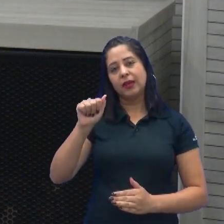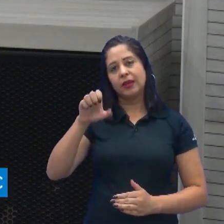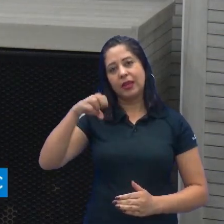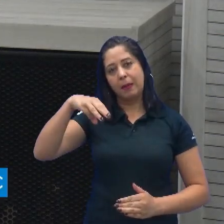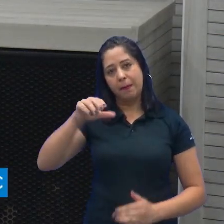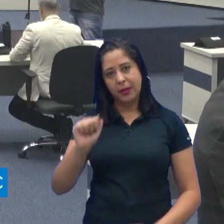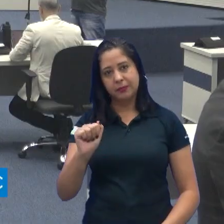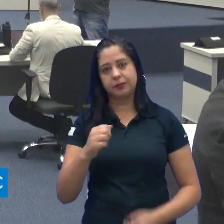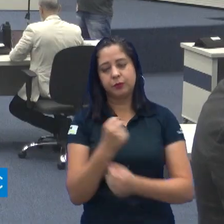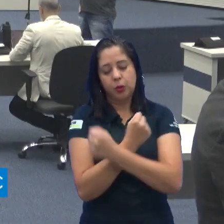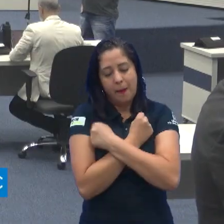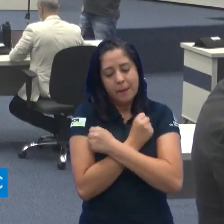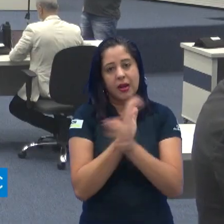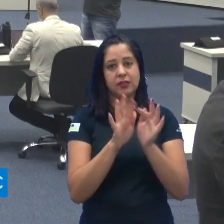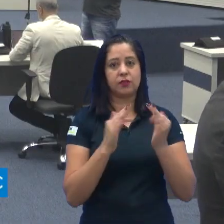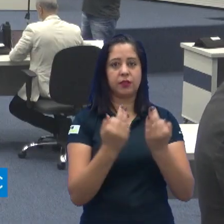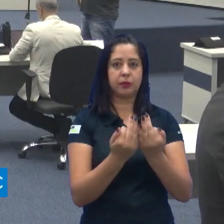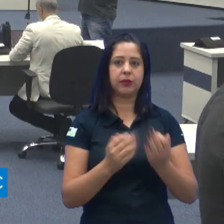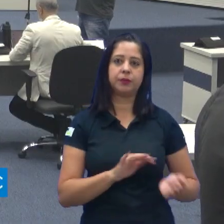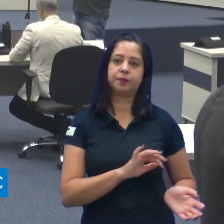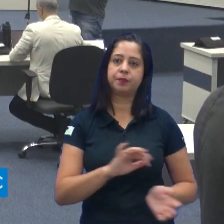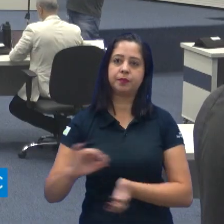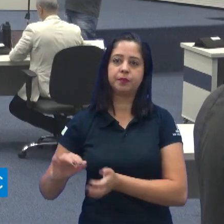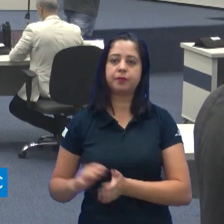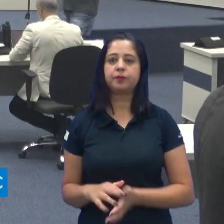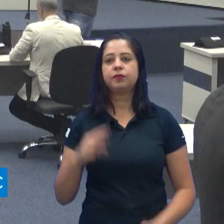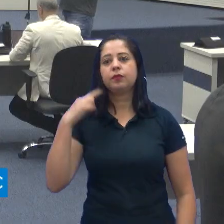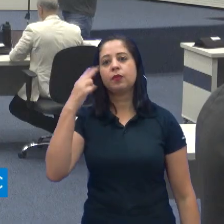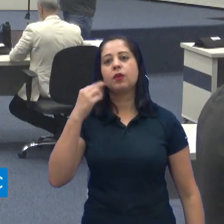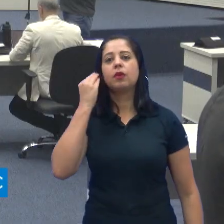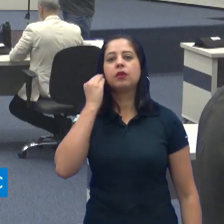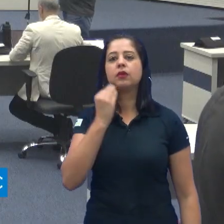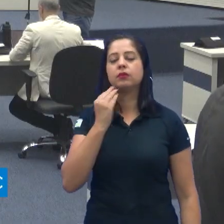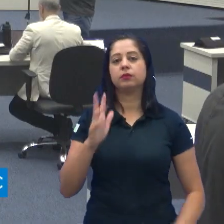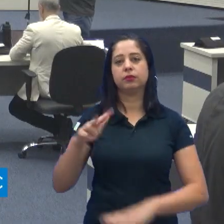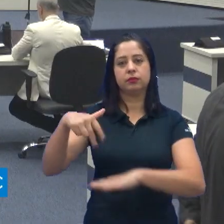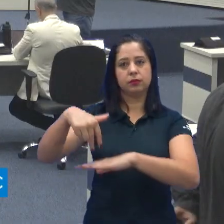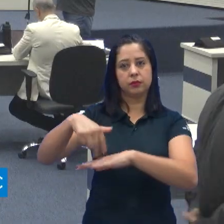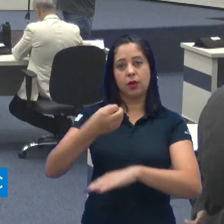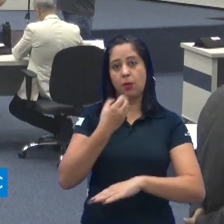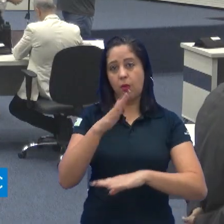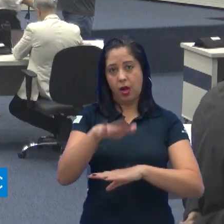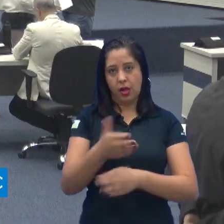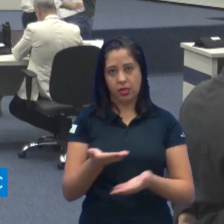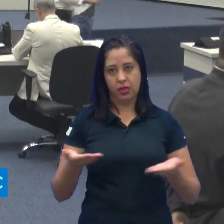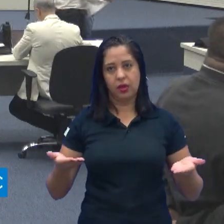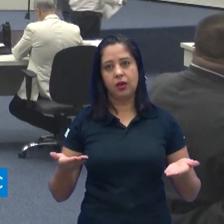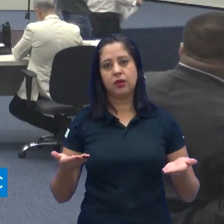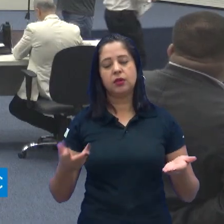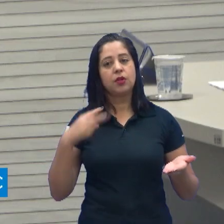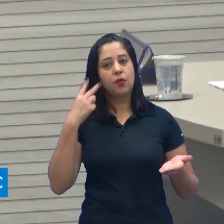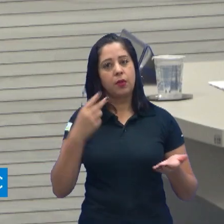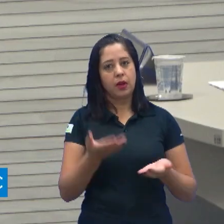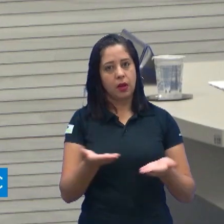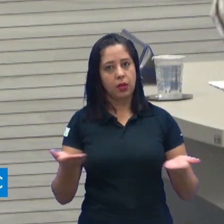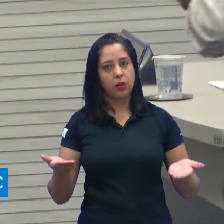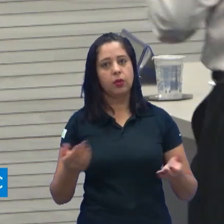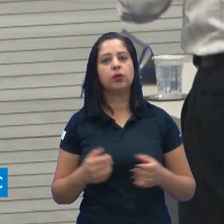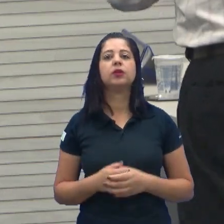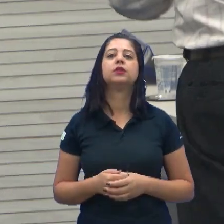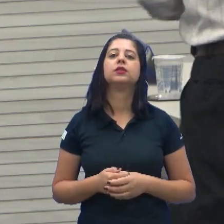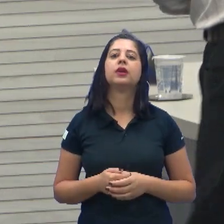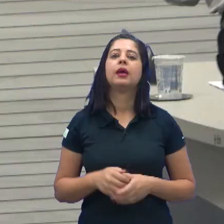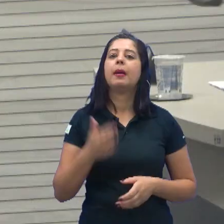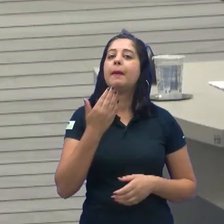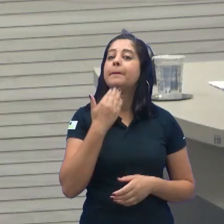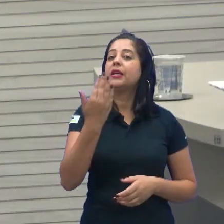presidente. Questão de ordem, o vereador Gilson Campos. Boa tarde, presidente, vereadores e vereadoras. Gostaria de solicitar